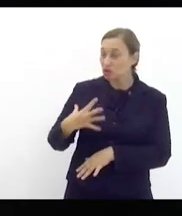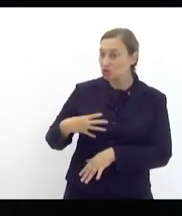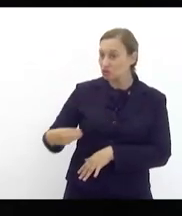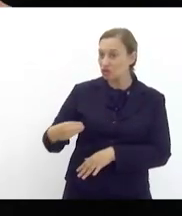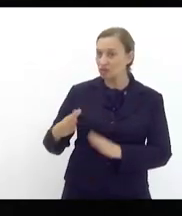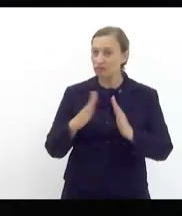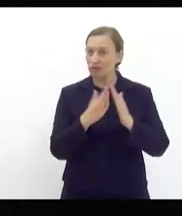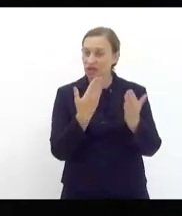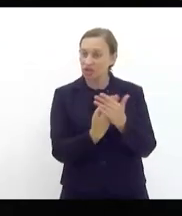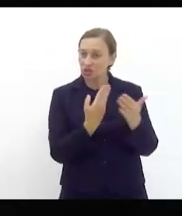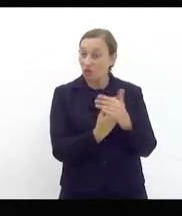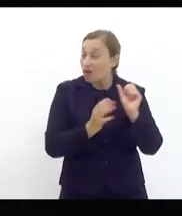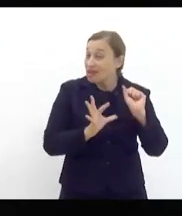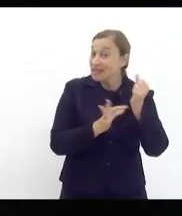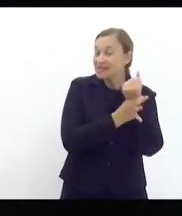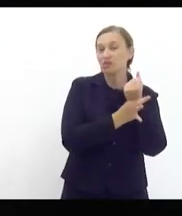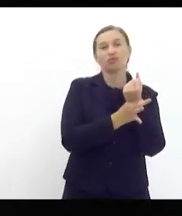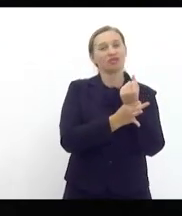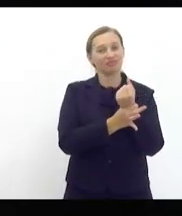maneira segura